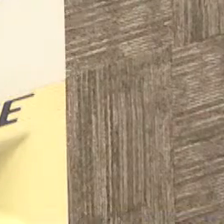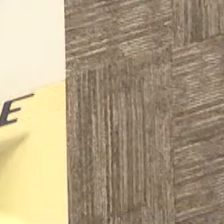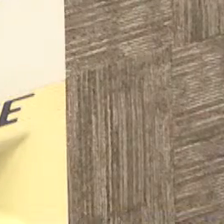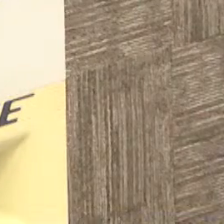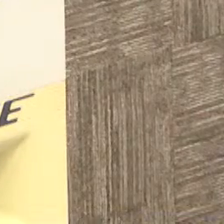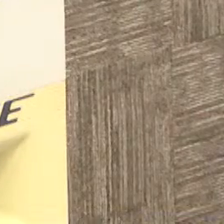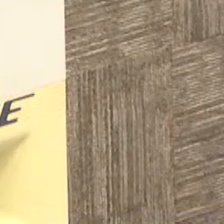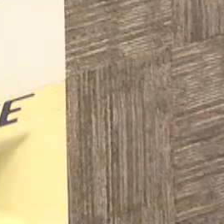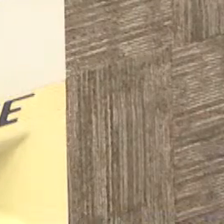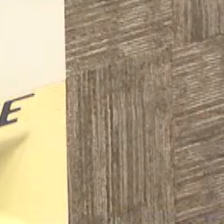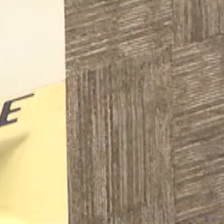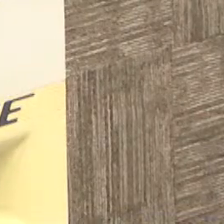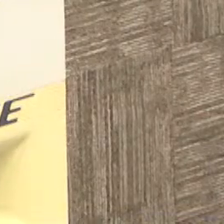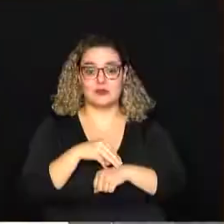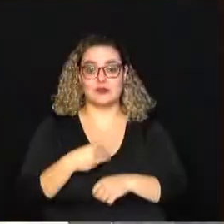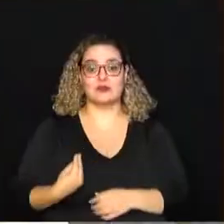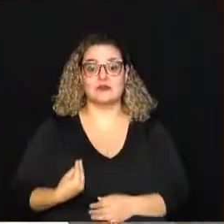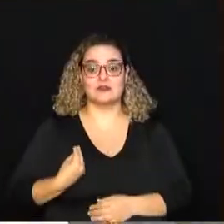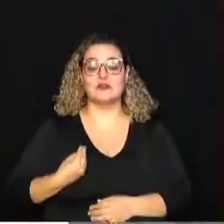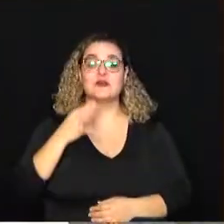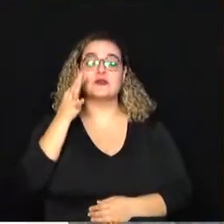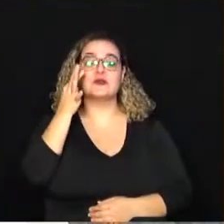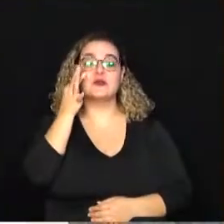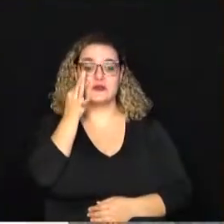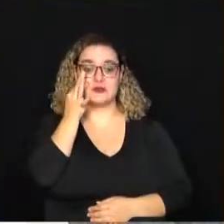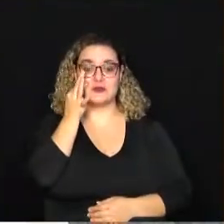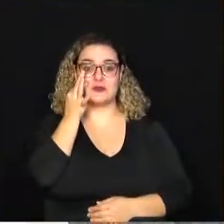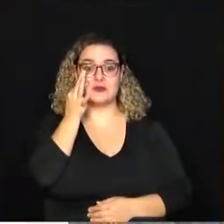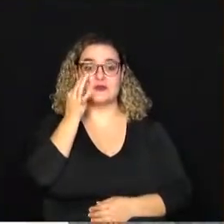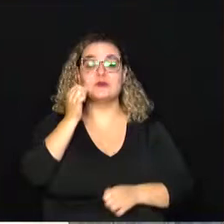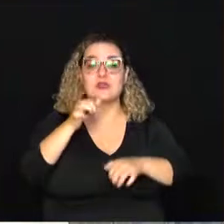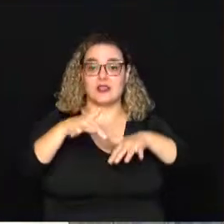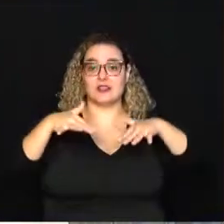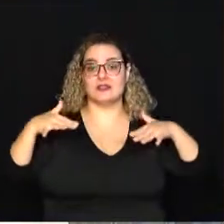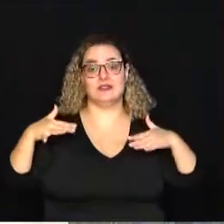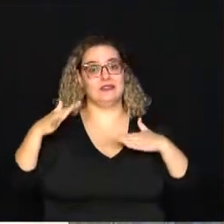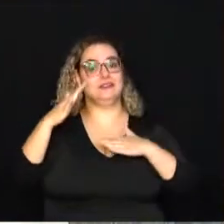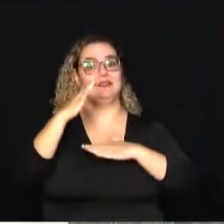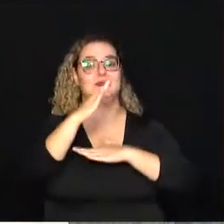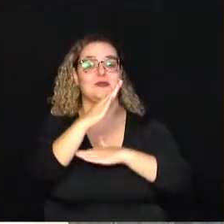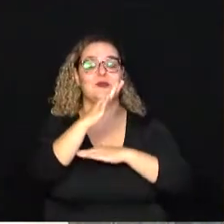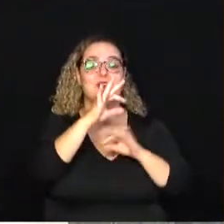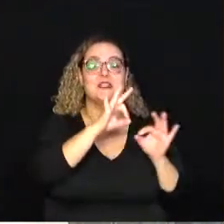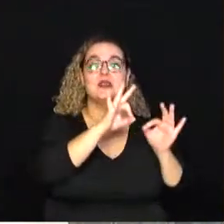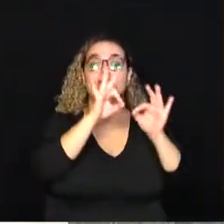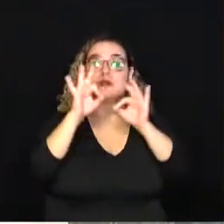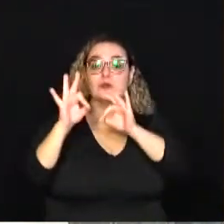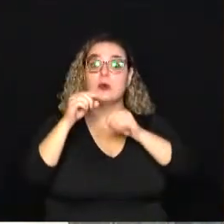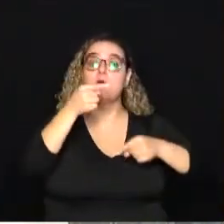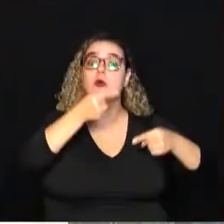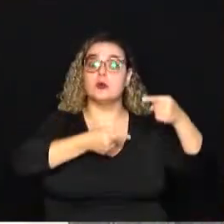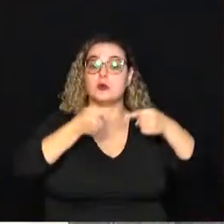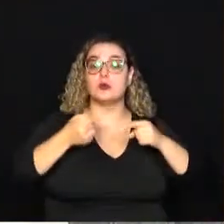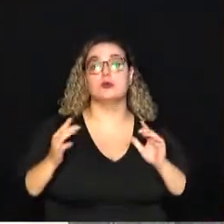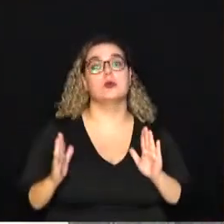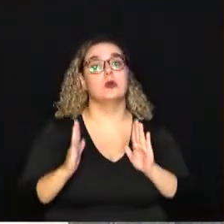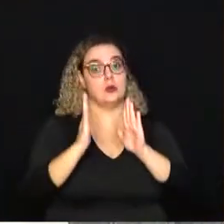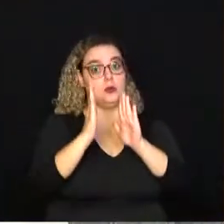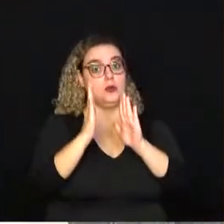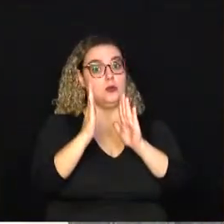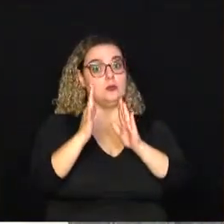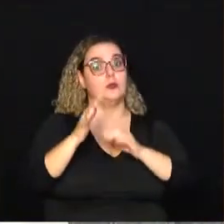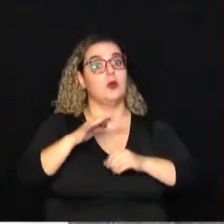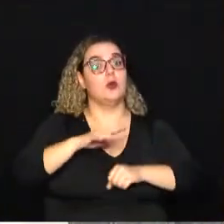minutos. Nós estamos ao vivo do plenário da Câmara Municipal de Campinas para acompanhar o debate Enfrentamento da Pandemia